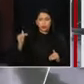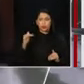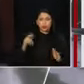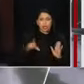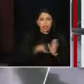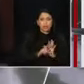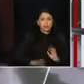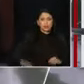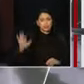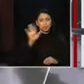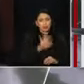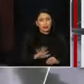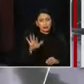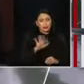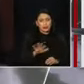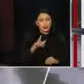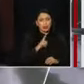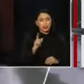geral.